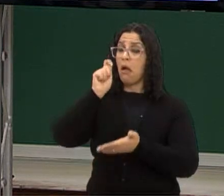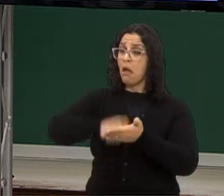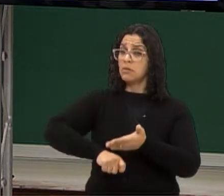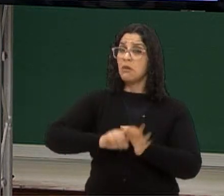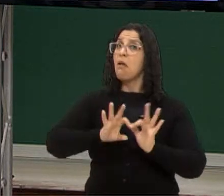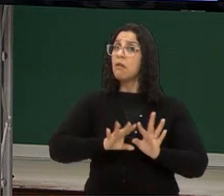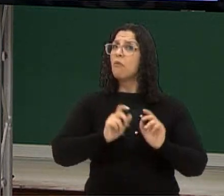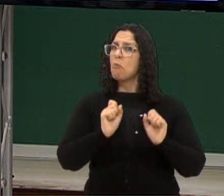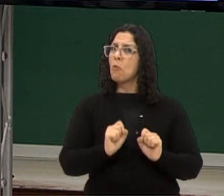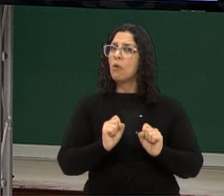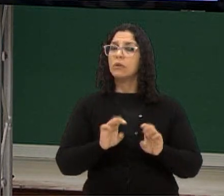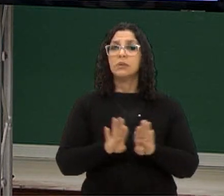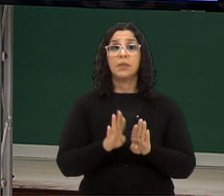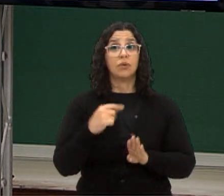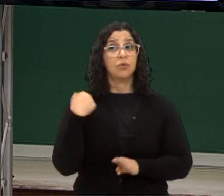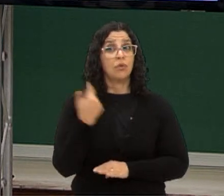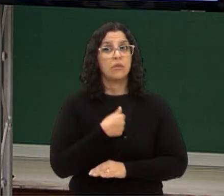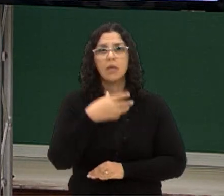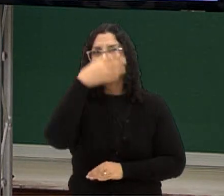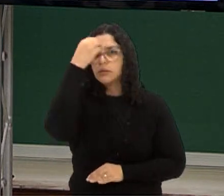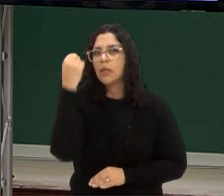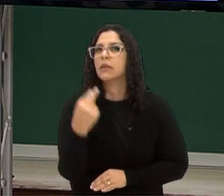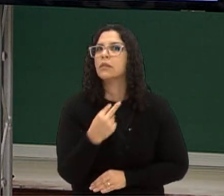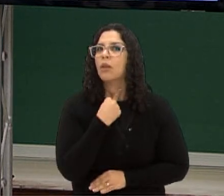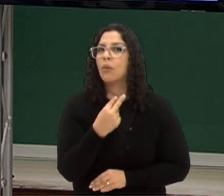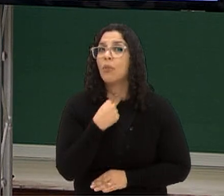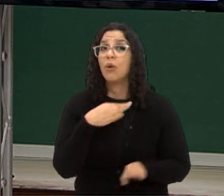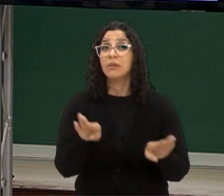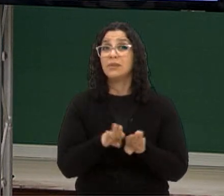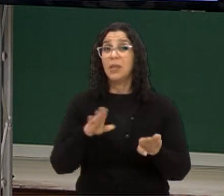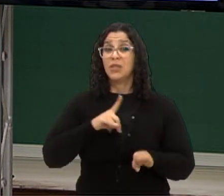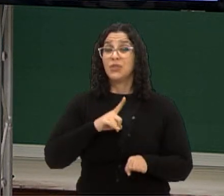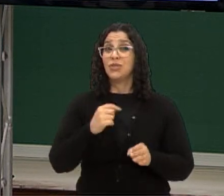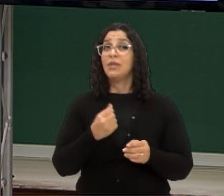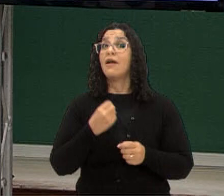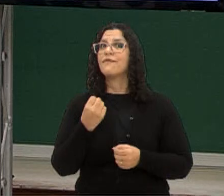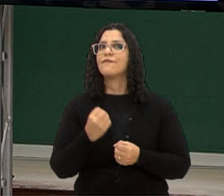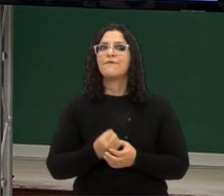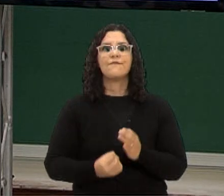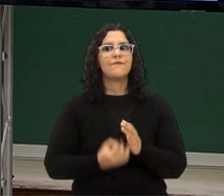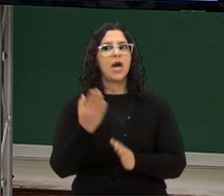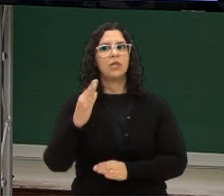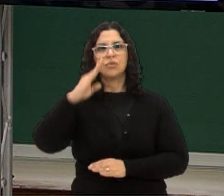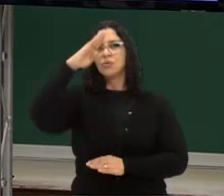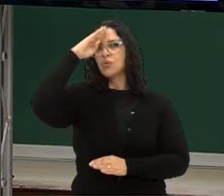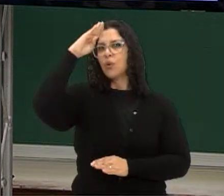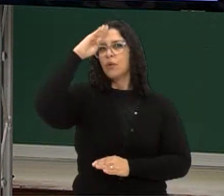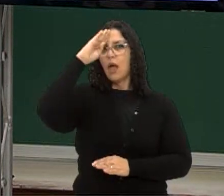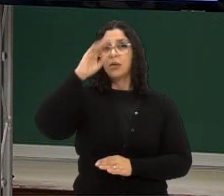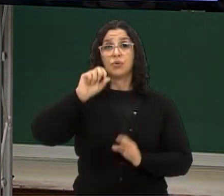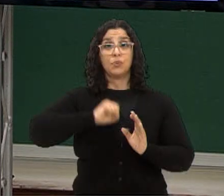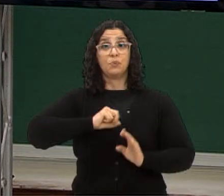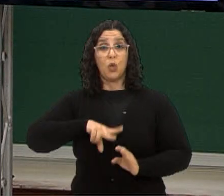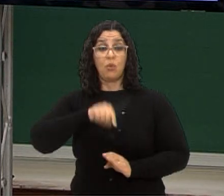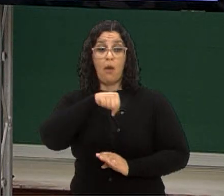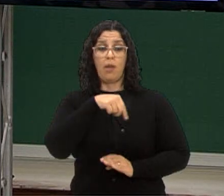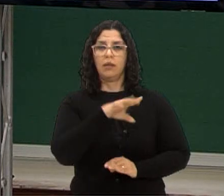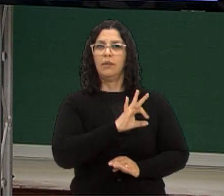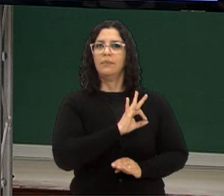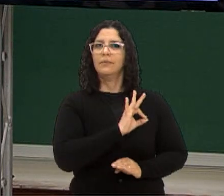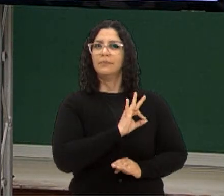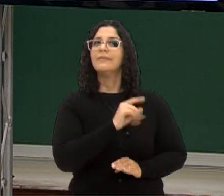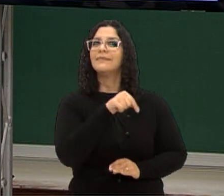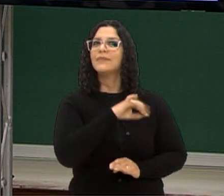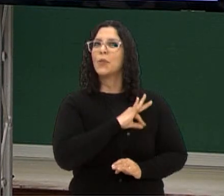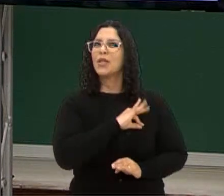já foi mencionado, nós não podemos esquecer que tinham muitos militares portugueses no Brasil. E não somente militares,